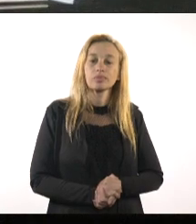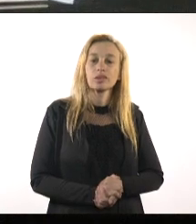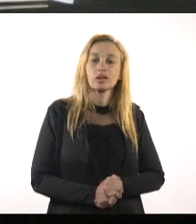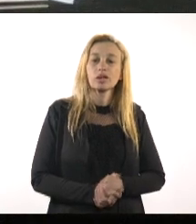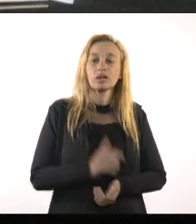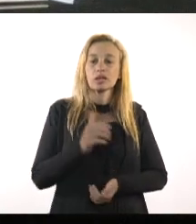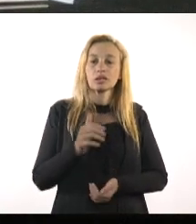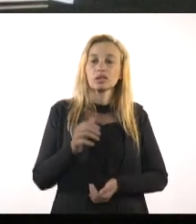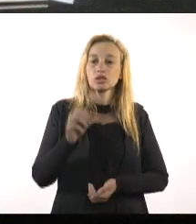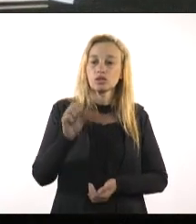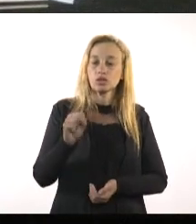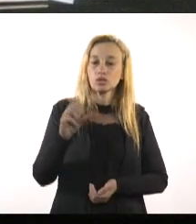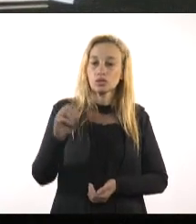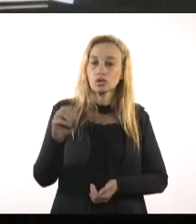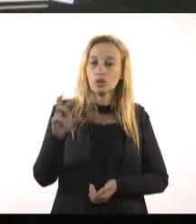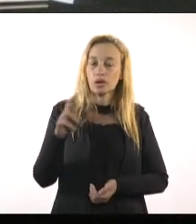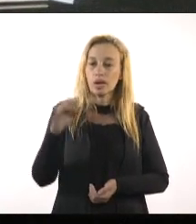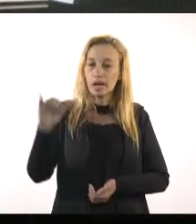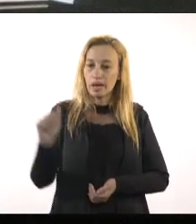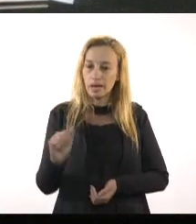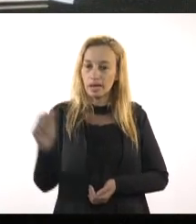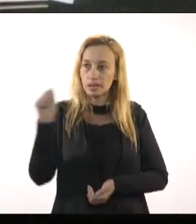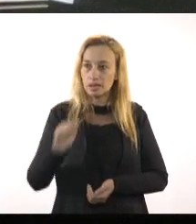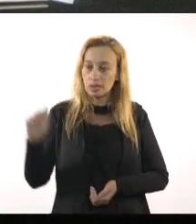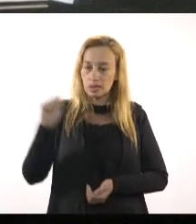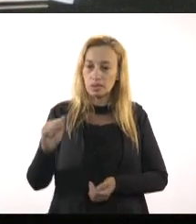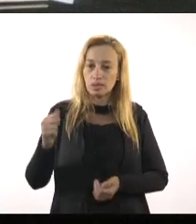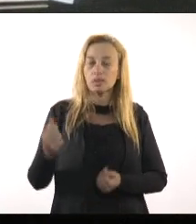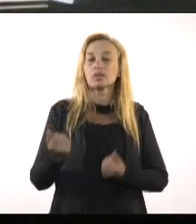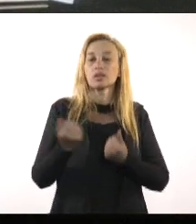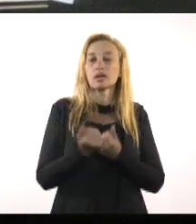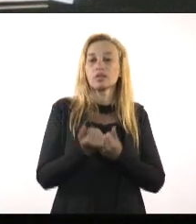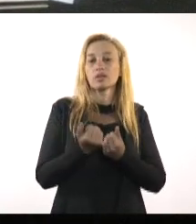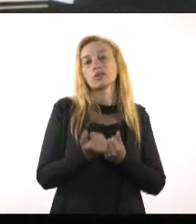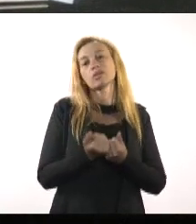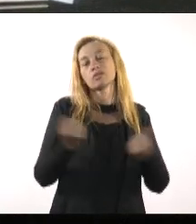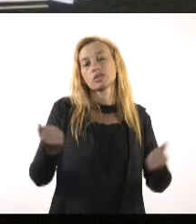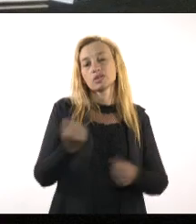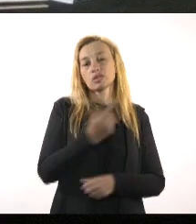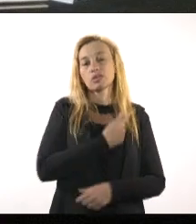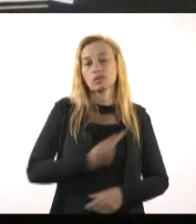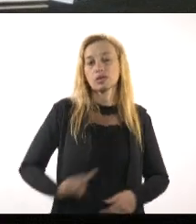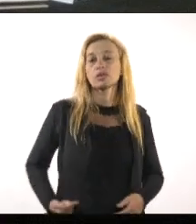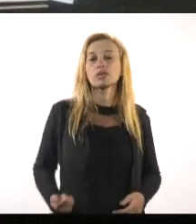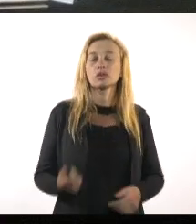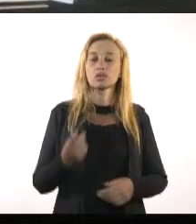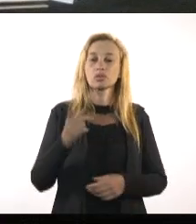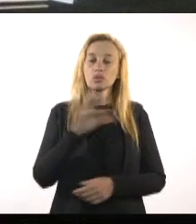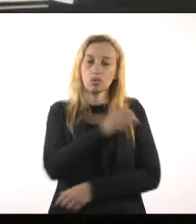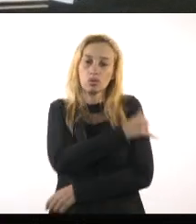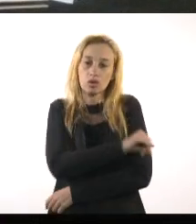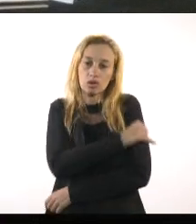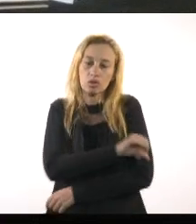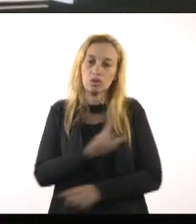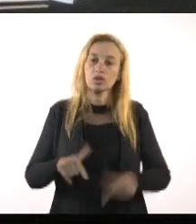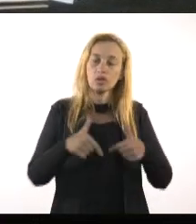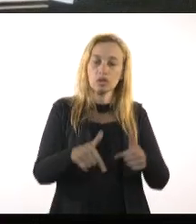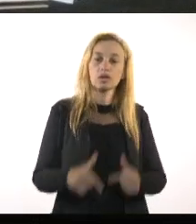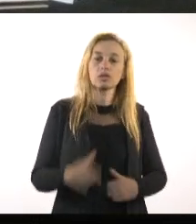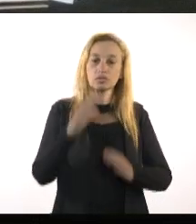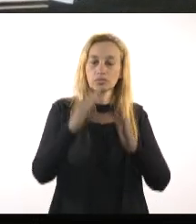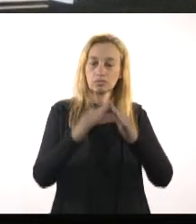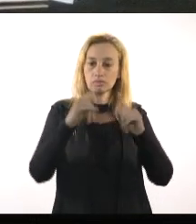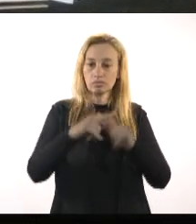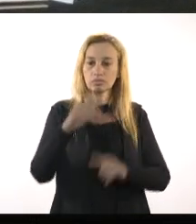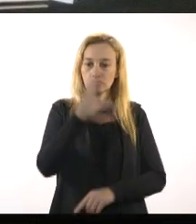Soraya Moreno, assessora especial da Vice-Governadoria do Rio, que há anos atua na Igreja Católica no trabalho de